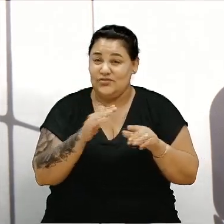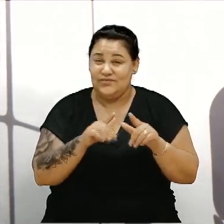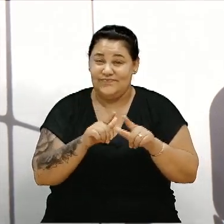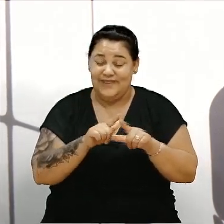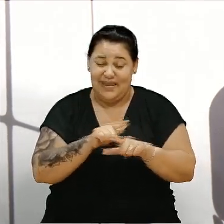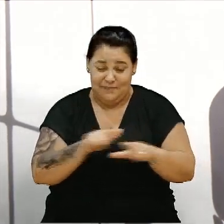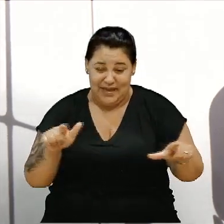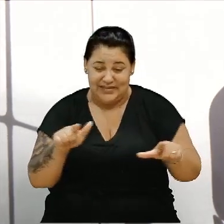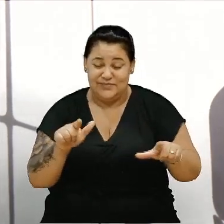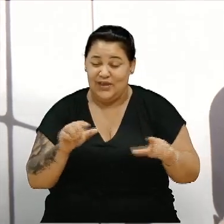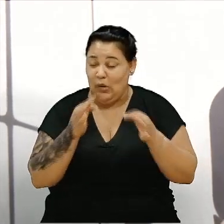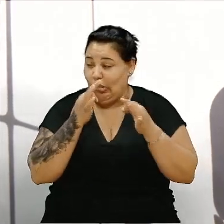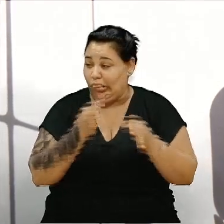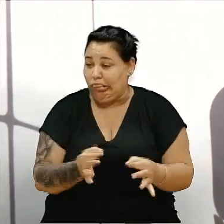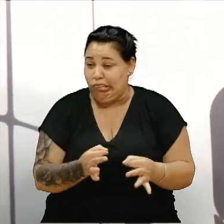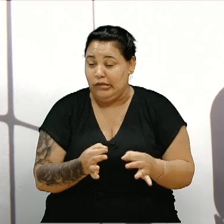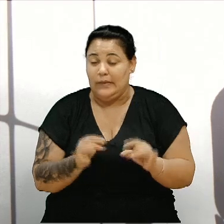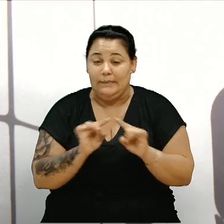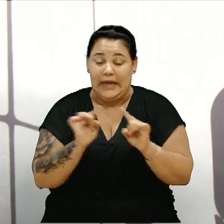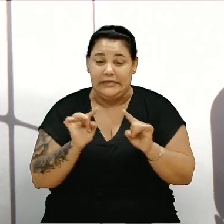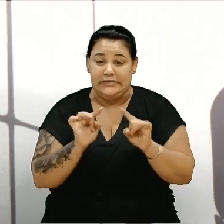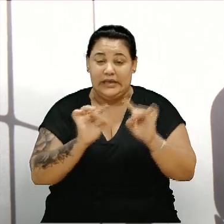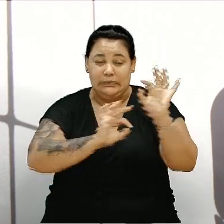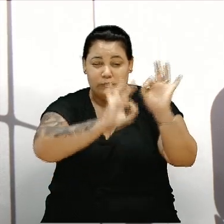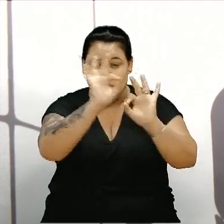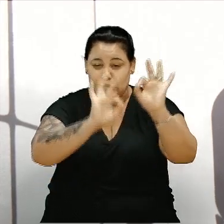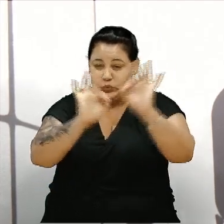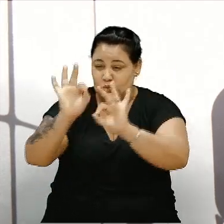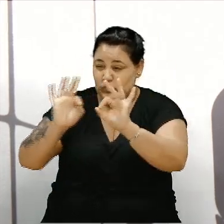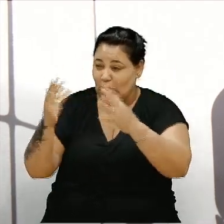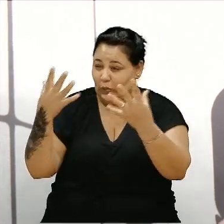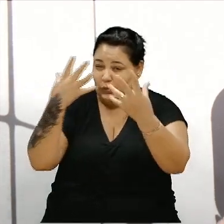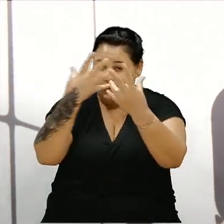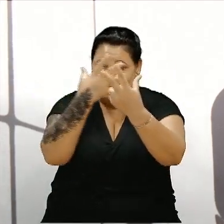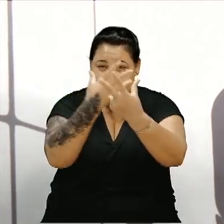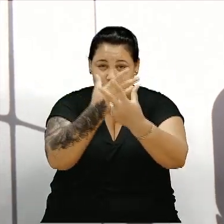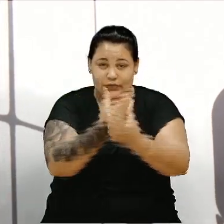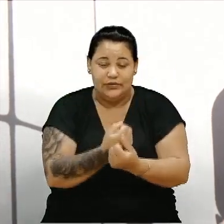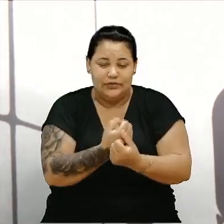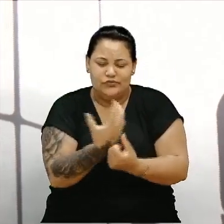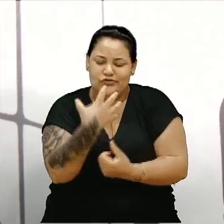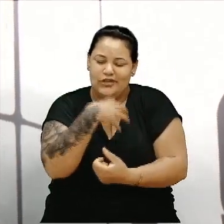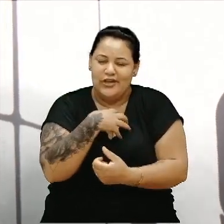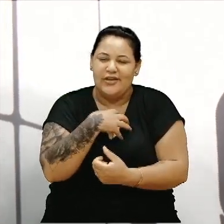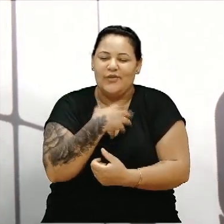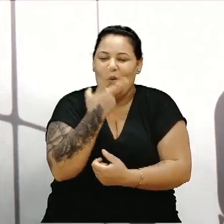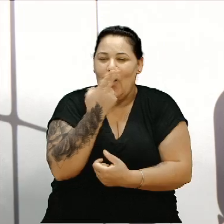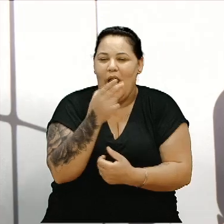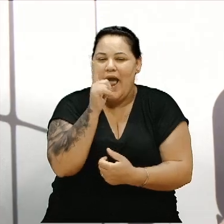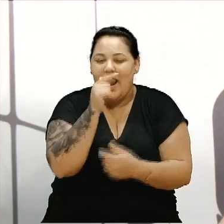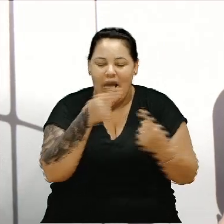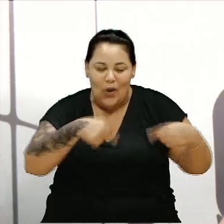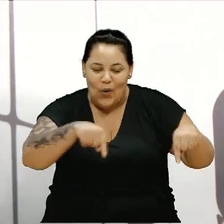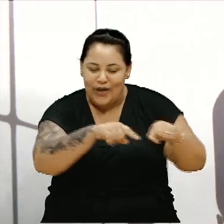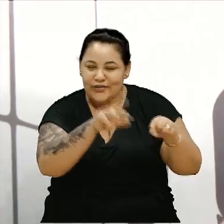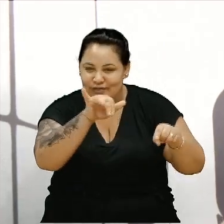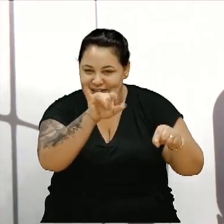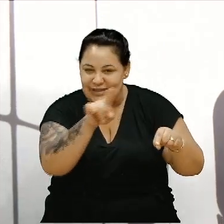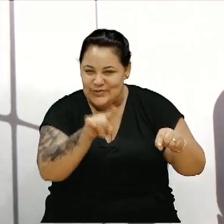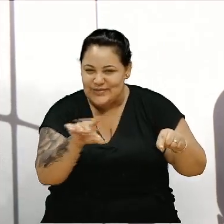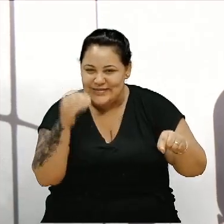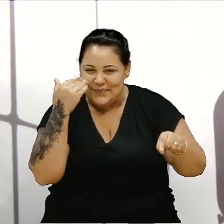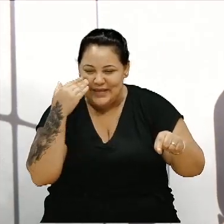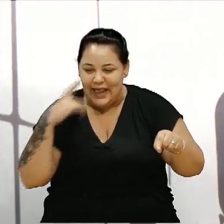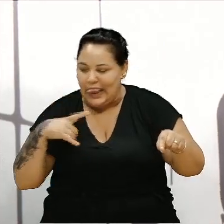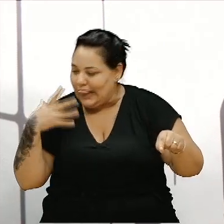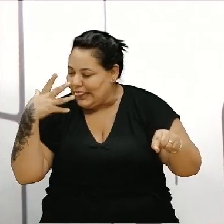horrível, mas a revitalização de todo aquele espaço, para ficar estilo uma Lagoa do Risso, do bairro Desvio Risso, para toda a comunidade ali do entorno